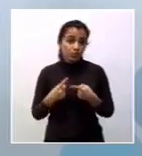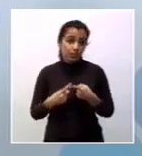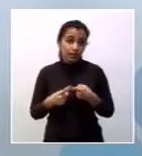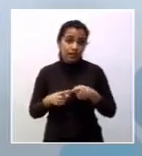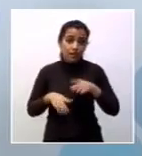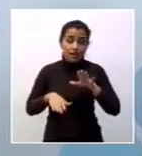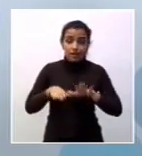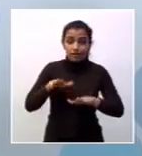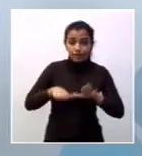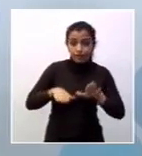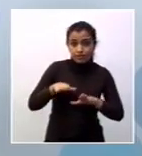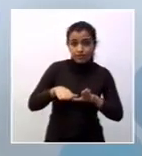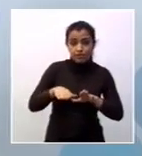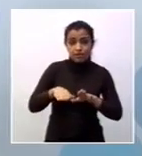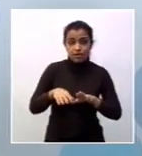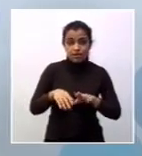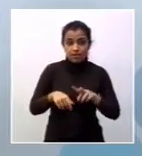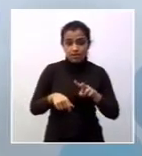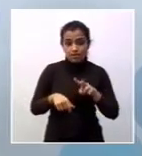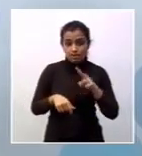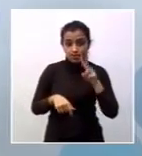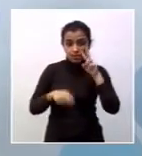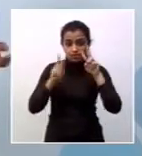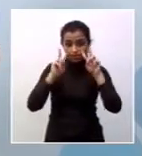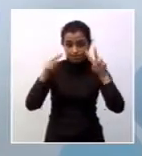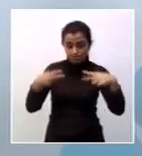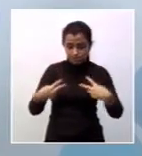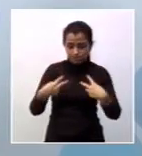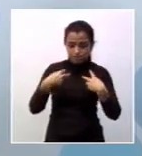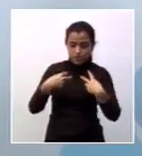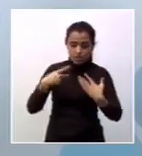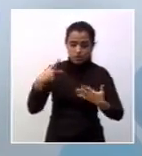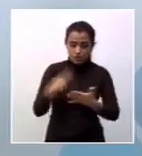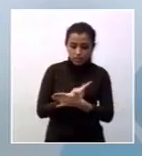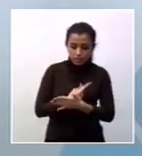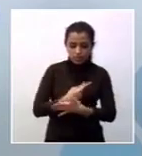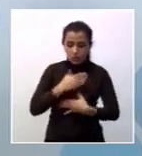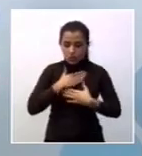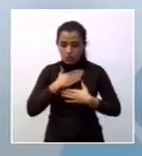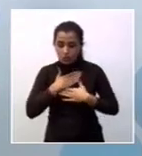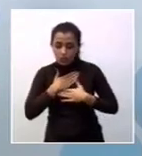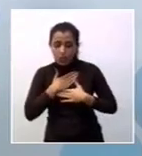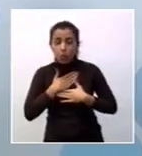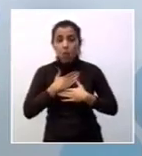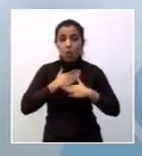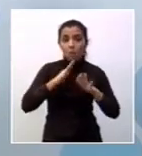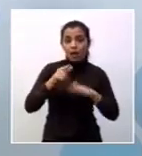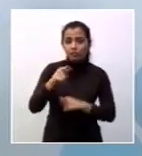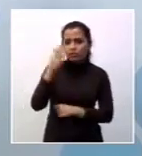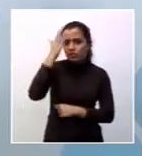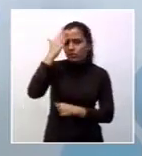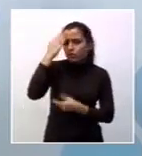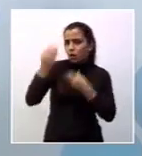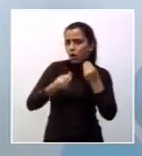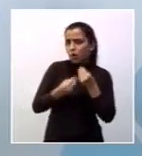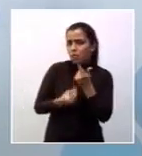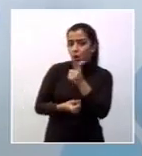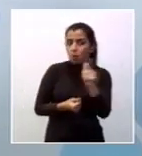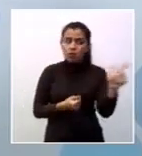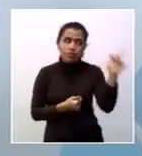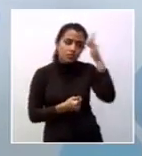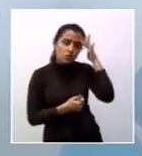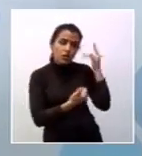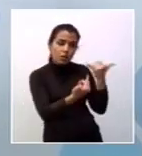talvez, nesses casos que vocês estão dizendo que aconteceu com vocês, às vezes vocês ficaram sabendo por outras 5 pessoas que já tinham visto antes. E por que essas pessoas